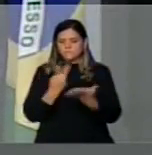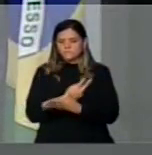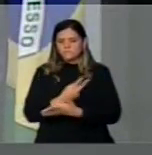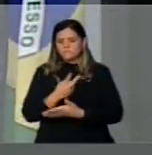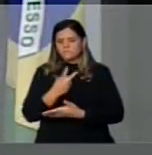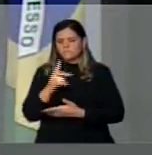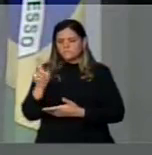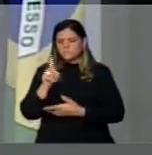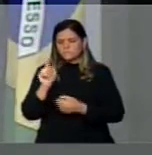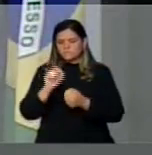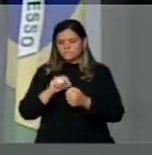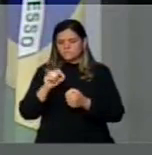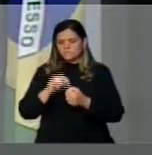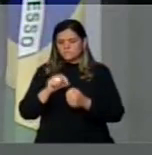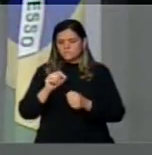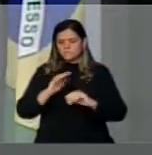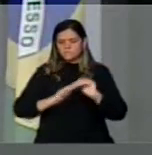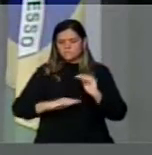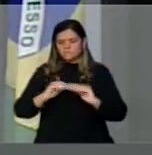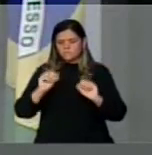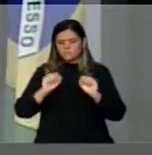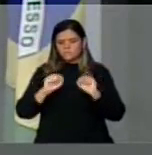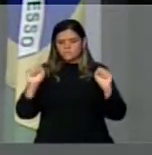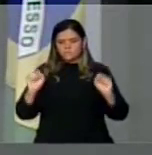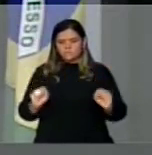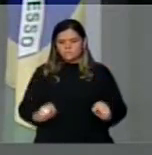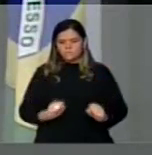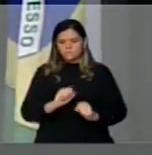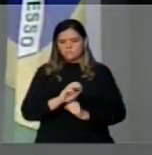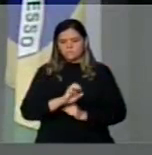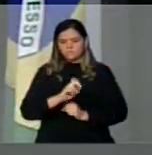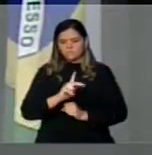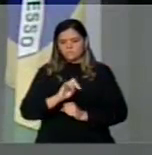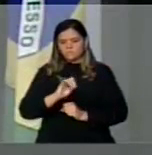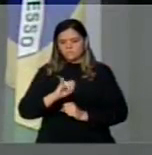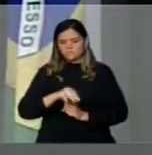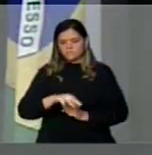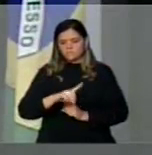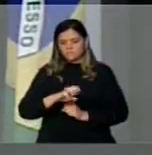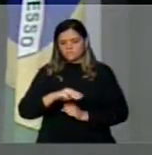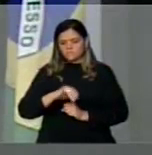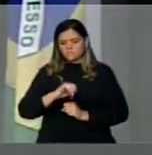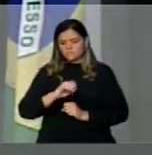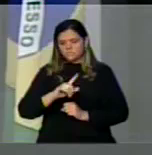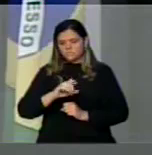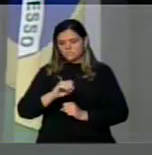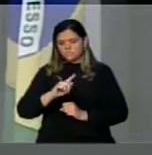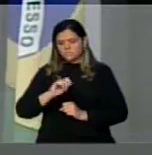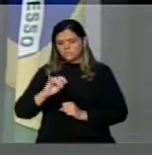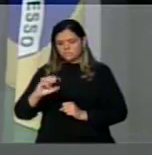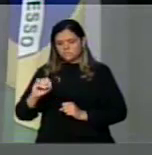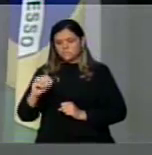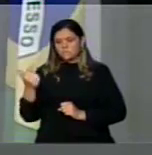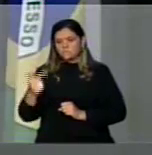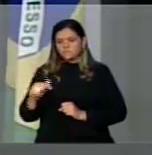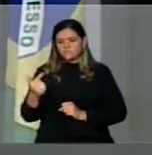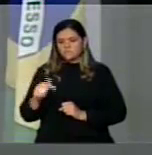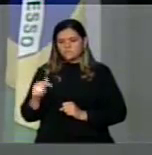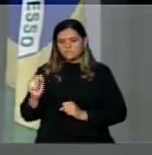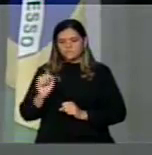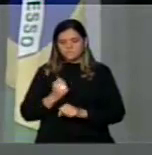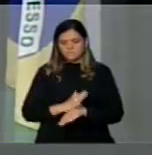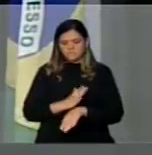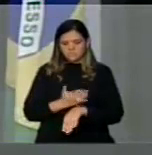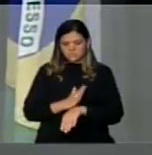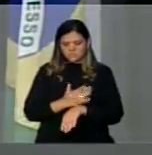sistema epidemiológico de notificação, sem capacitação dos médicos, sem